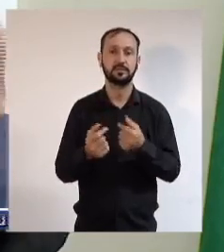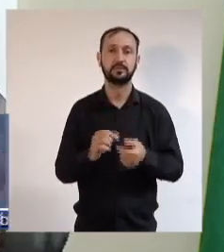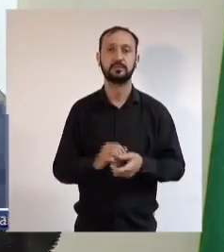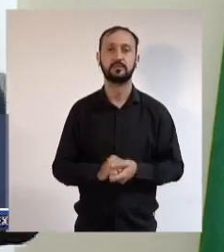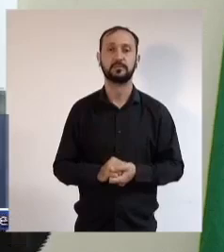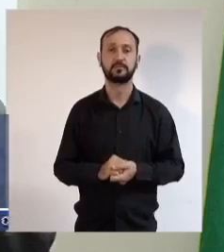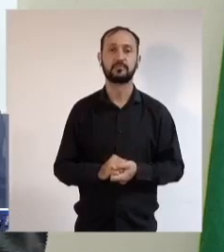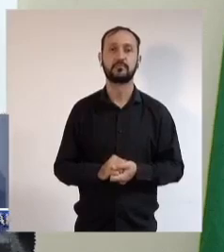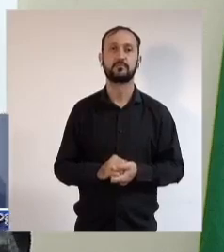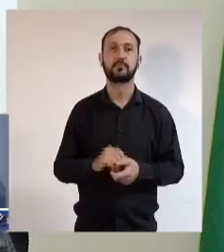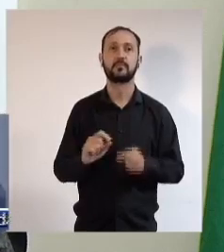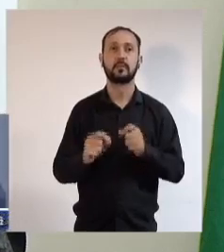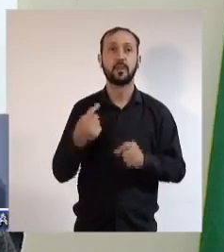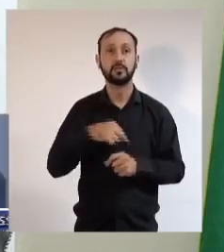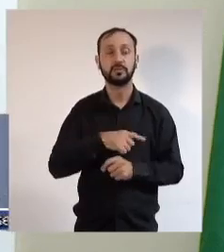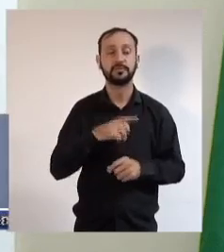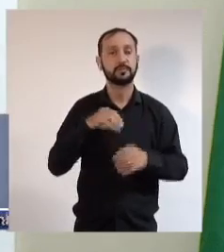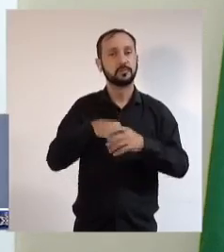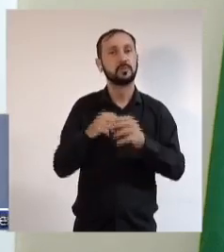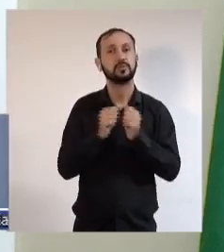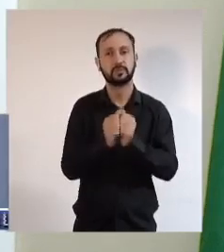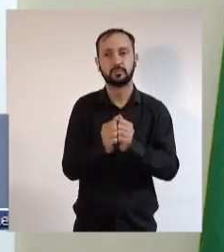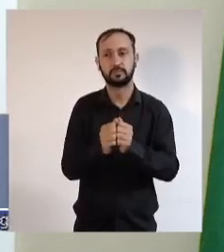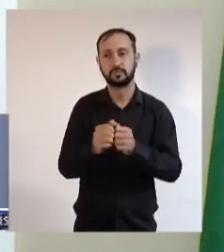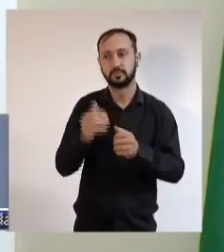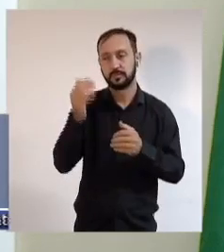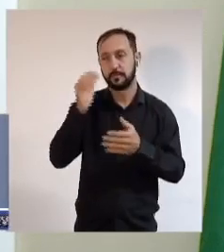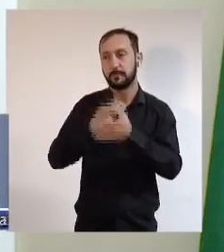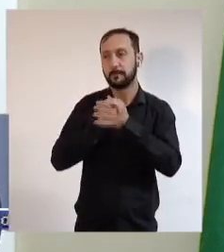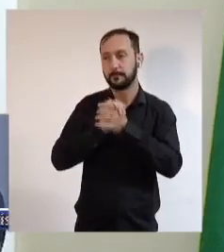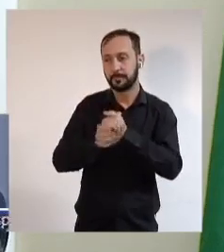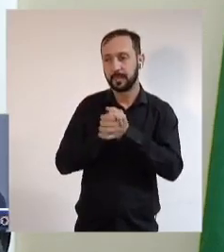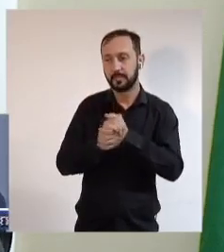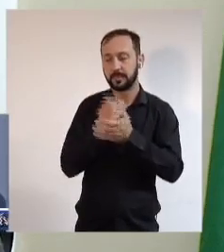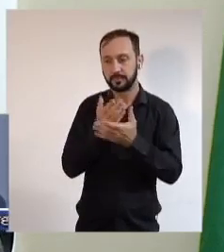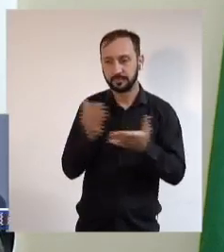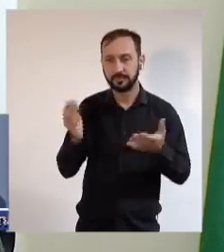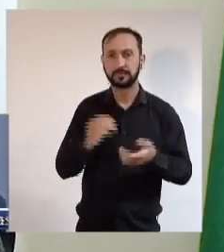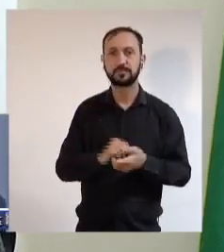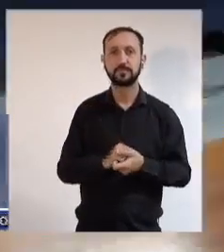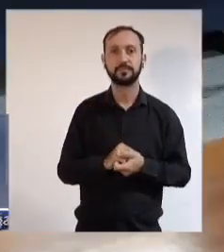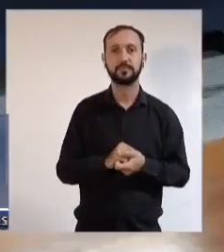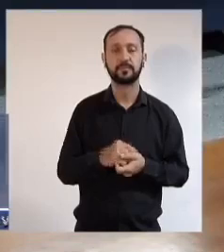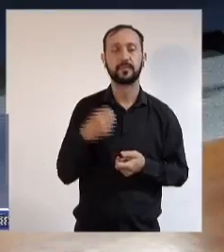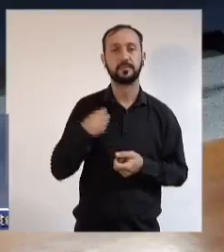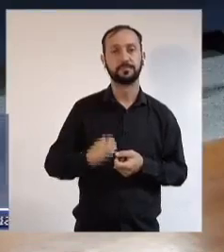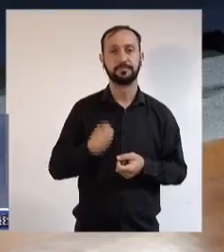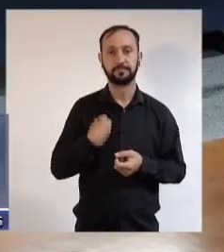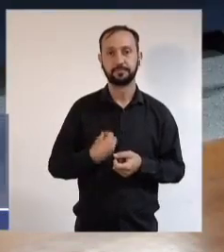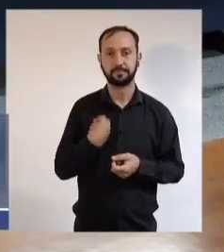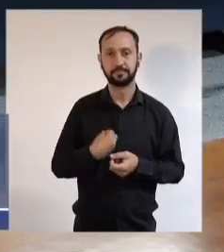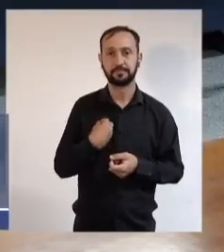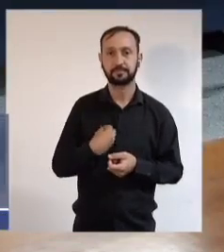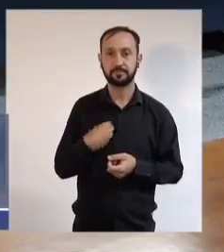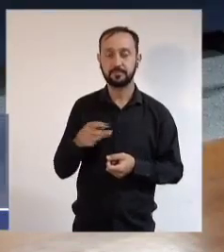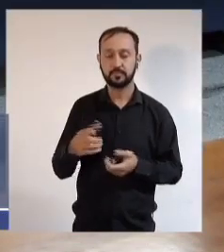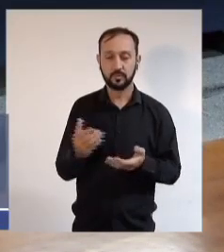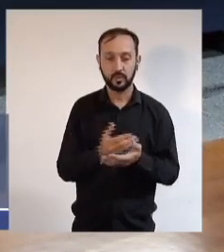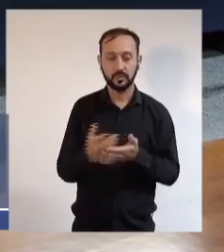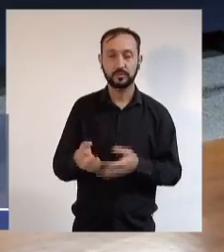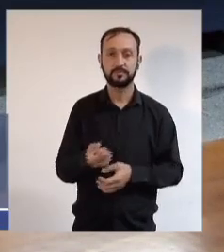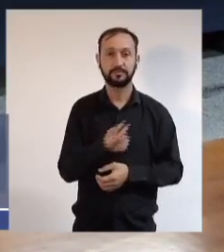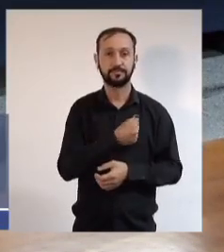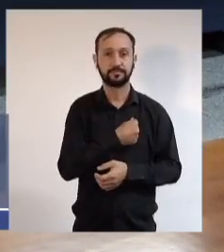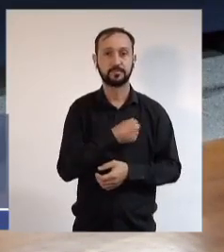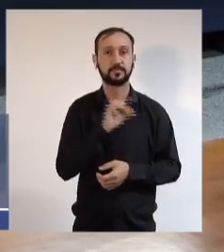e nada melhor do que você está aqui então parabéns presidente parabéns a todos vocês que participam que vem tomar posse hoje